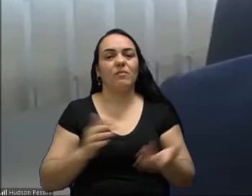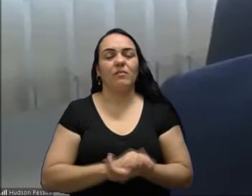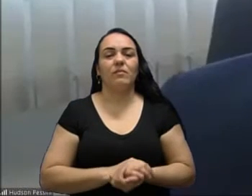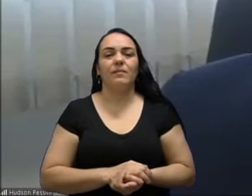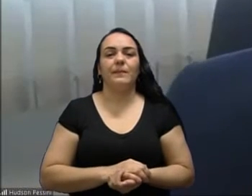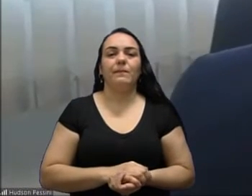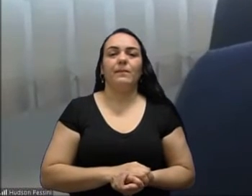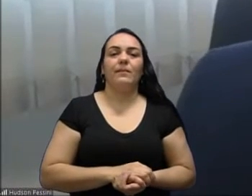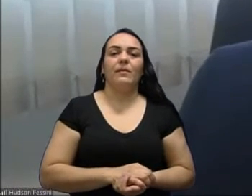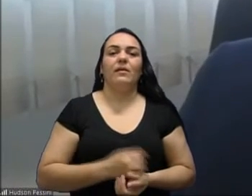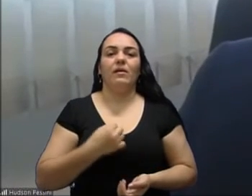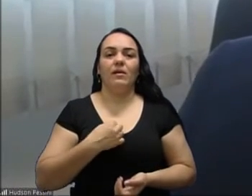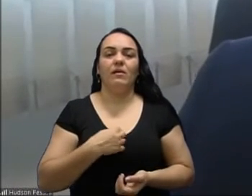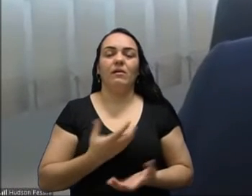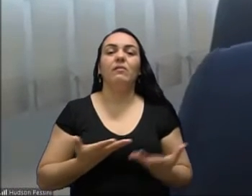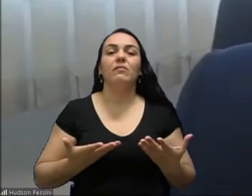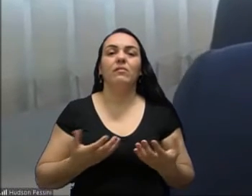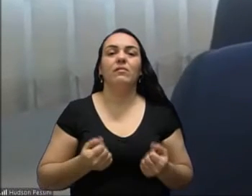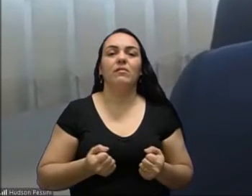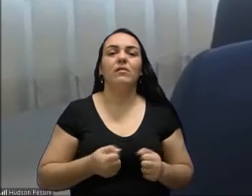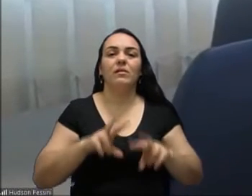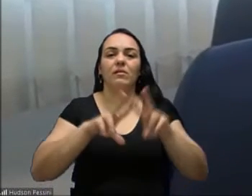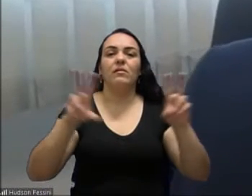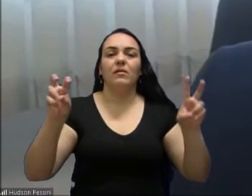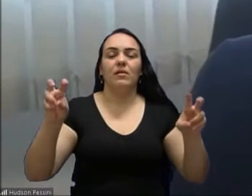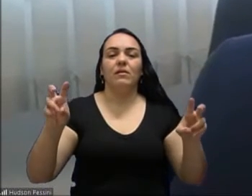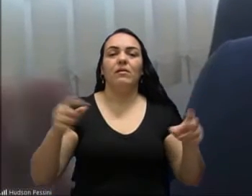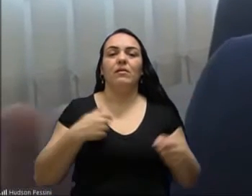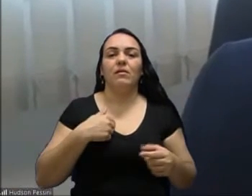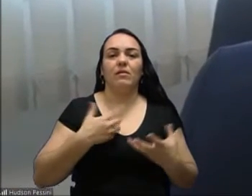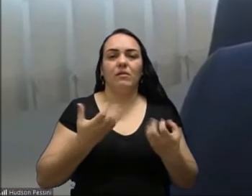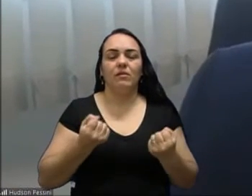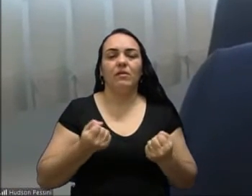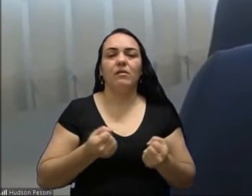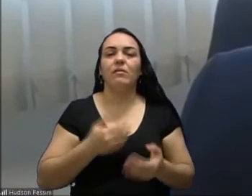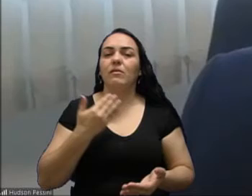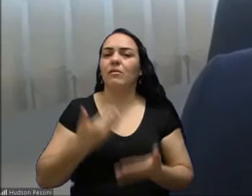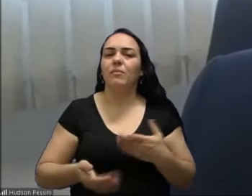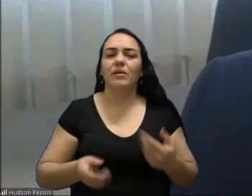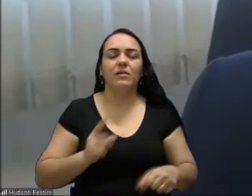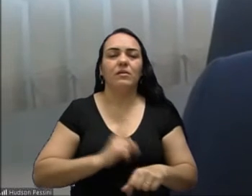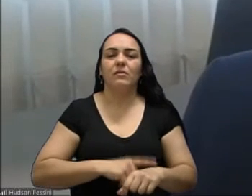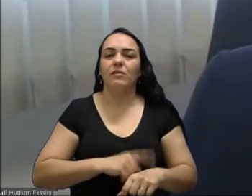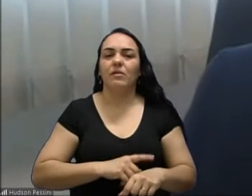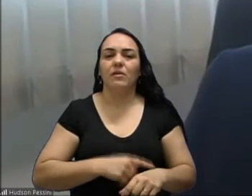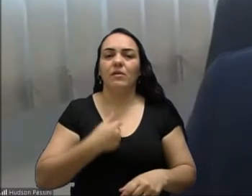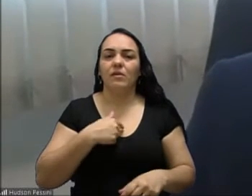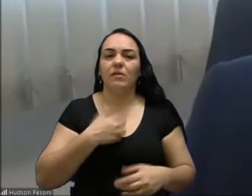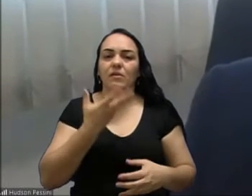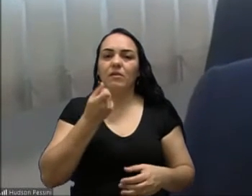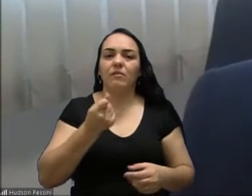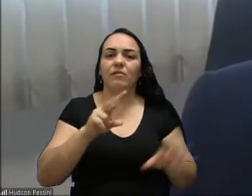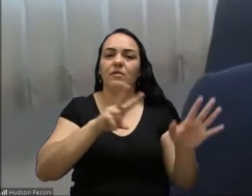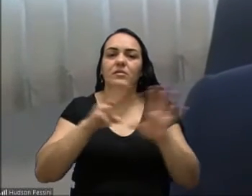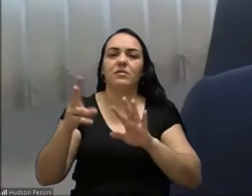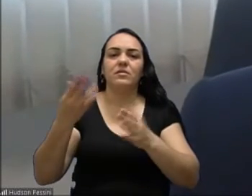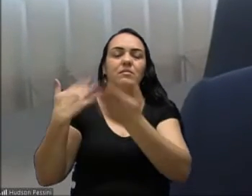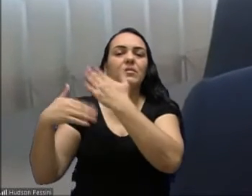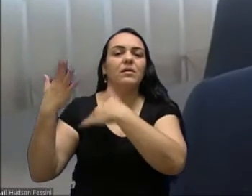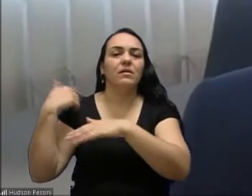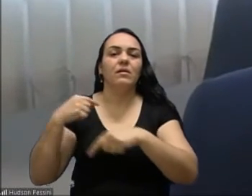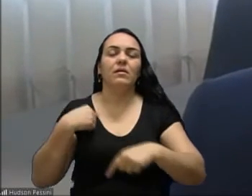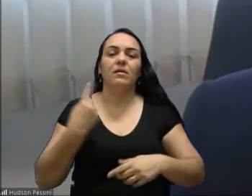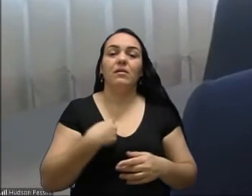presidente ainda nesse assunto eu não sei eu perdi algum momento mas eu quero só ressaltar na semana passada nós